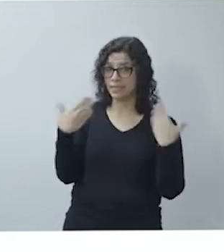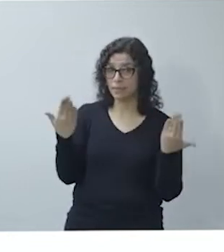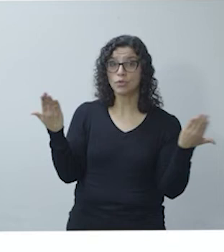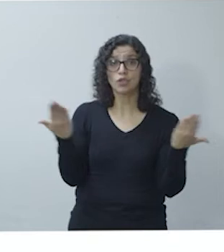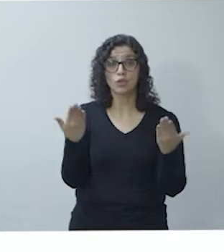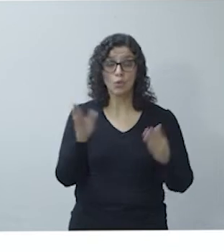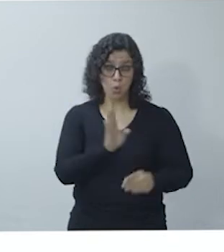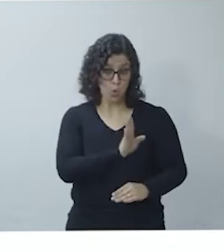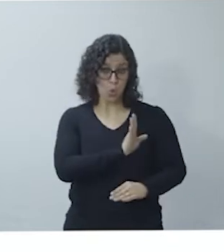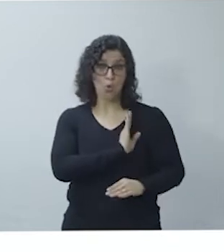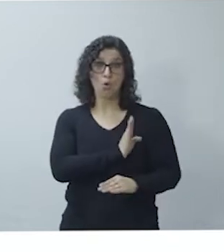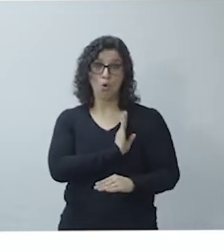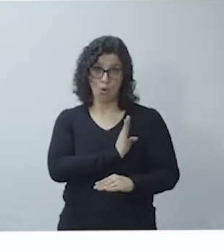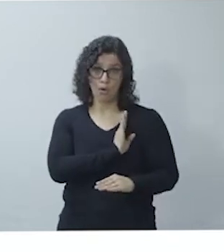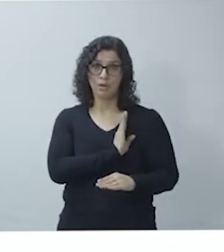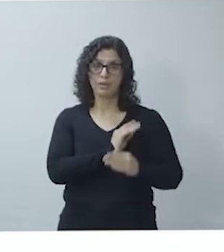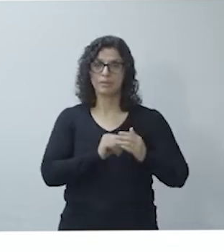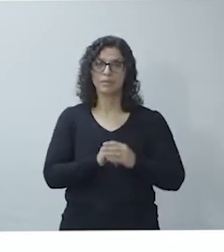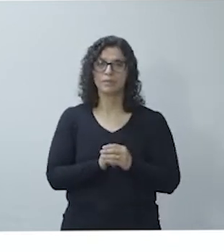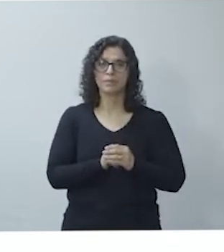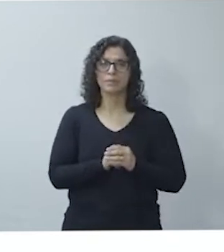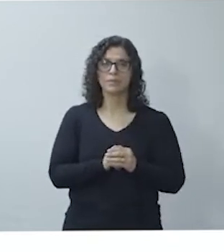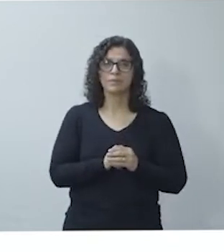seu coração